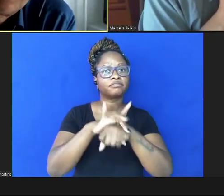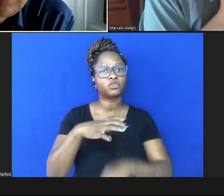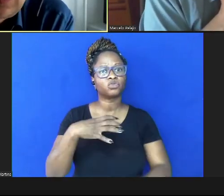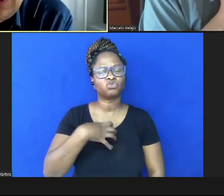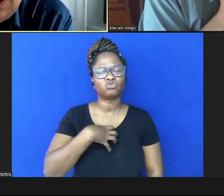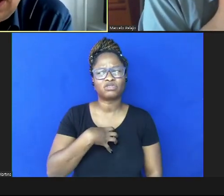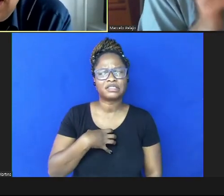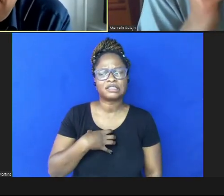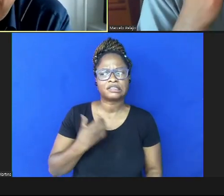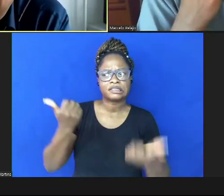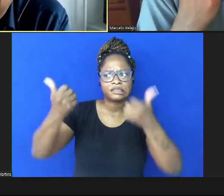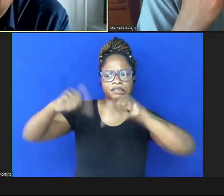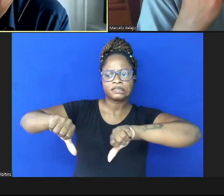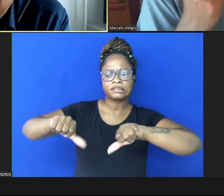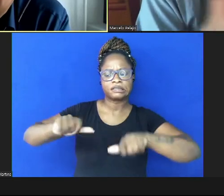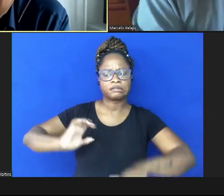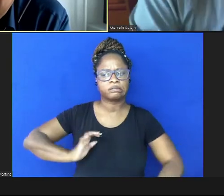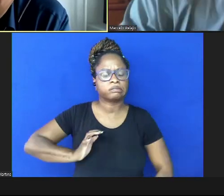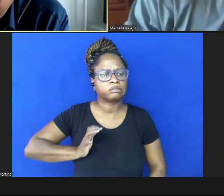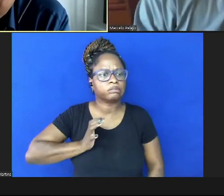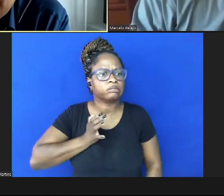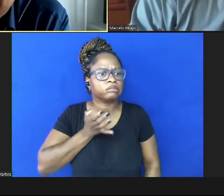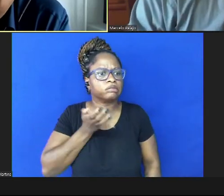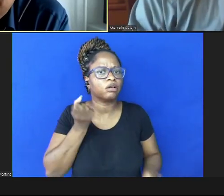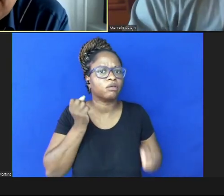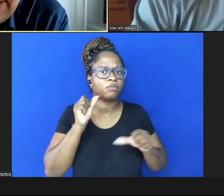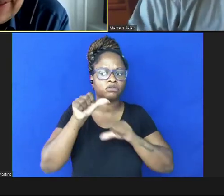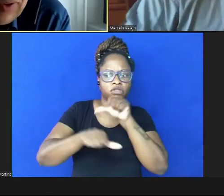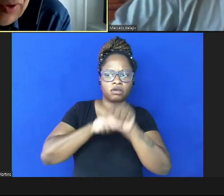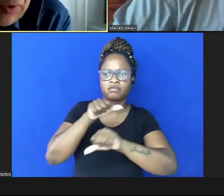que poderia trazer uma mudança de hábito.